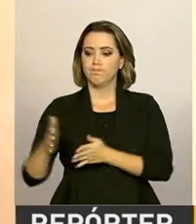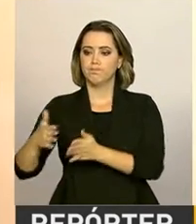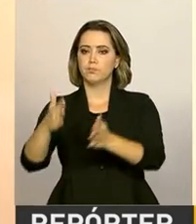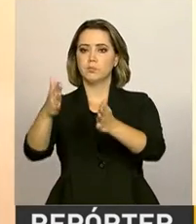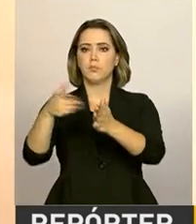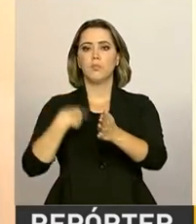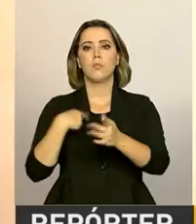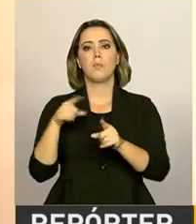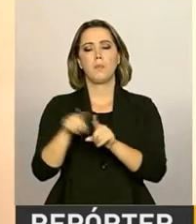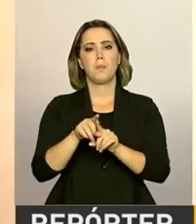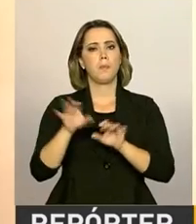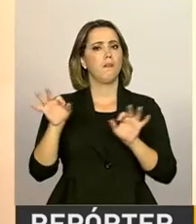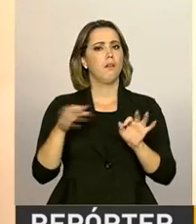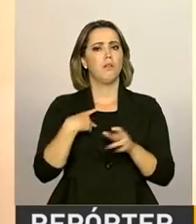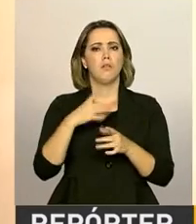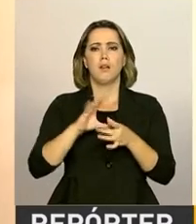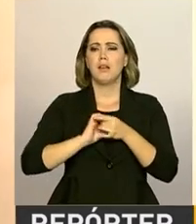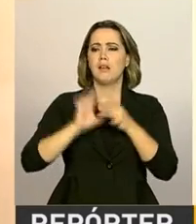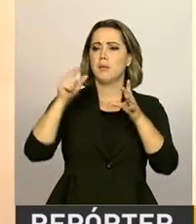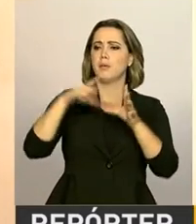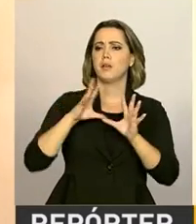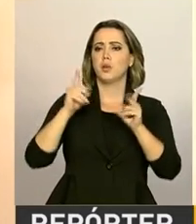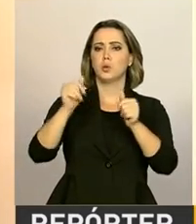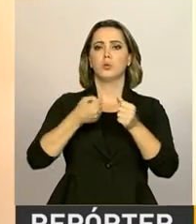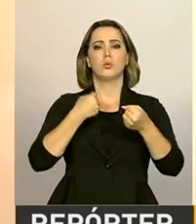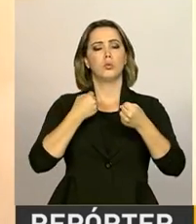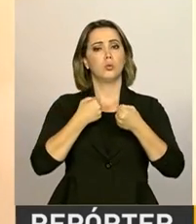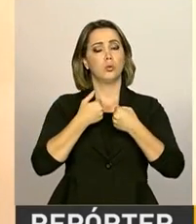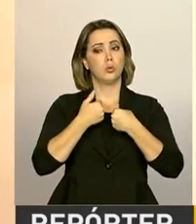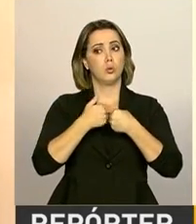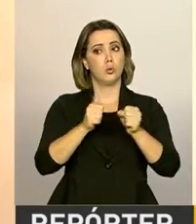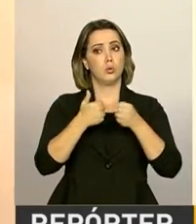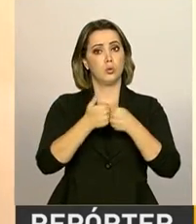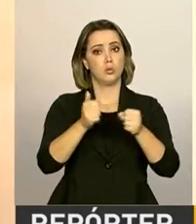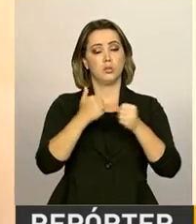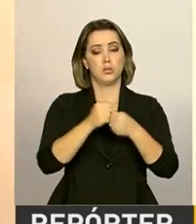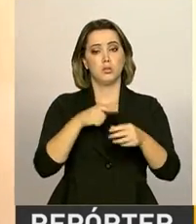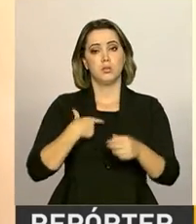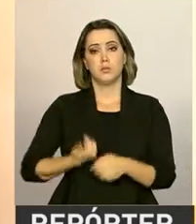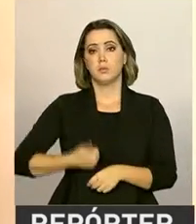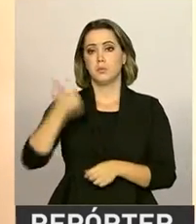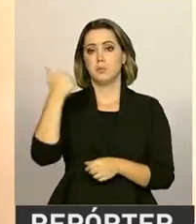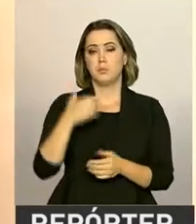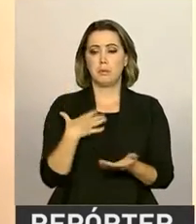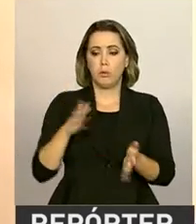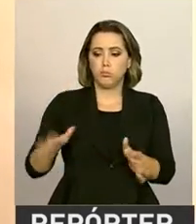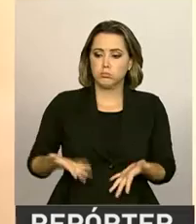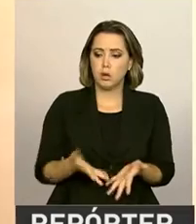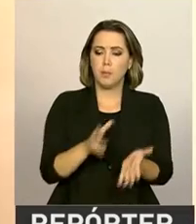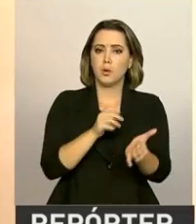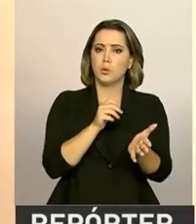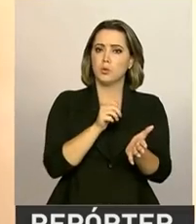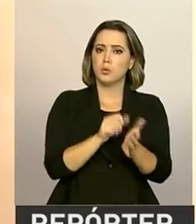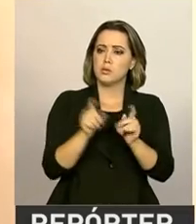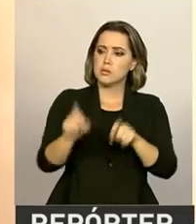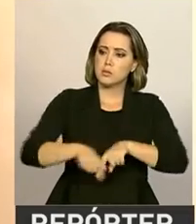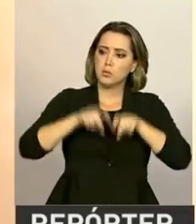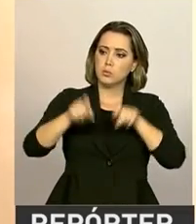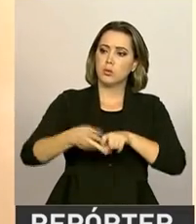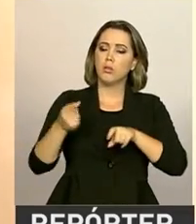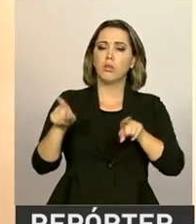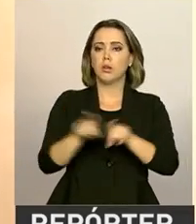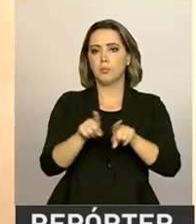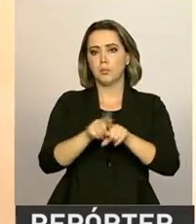trânsito na região metropolitana permite um melhor escoamento da carga do escoamento da produção da paraíba pelo porto de cabedelo